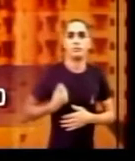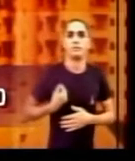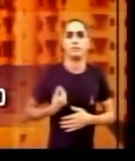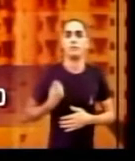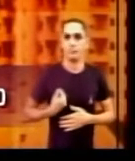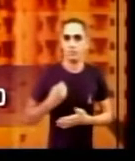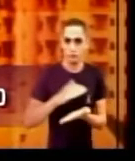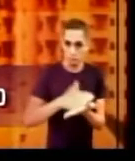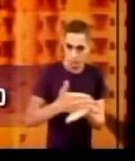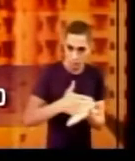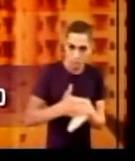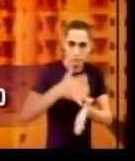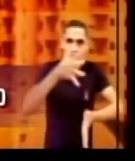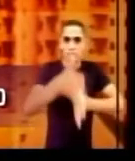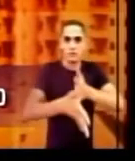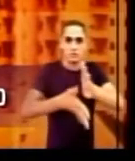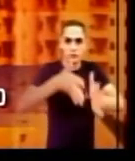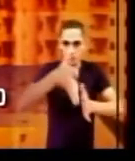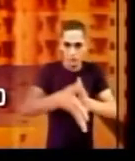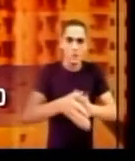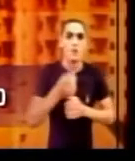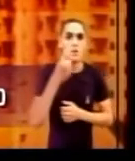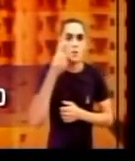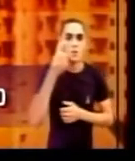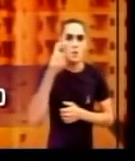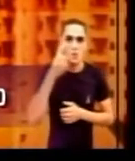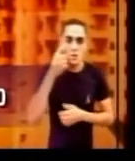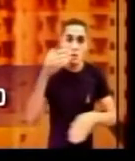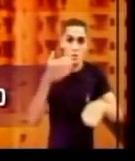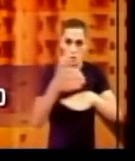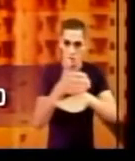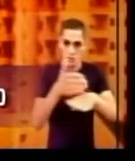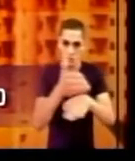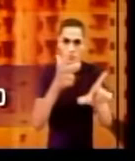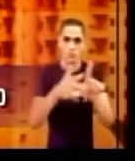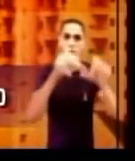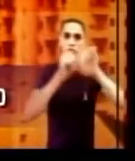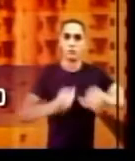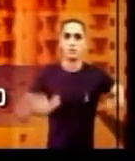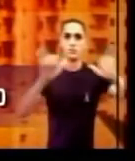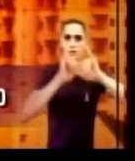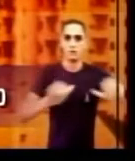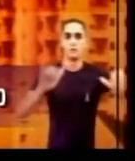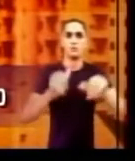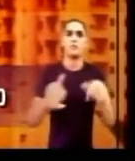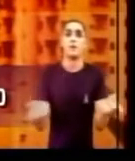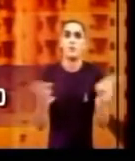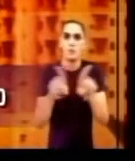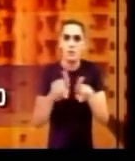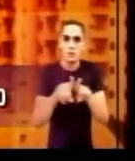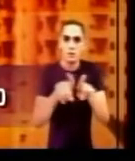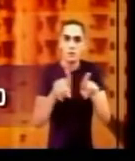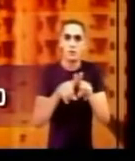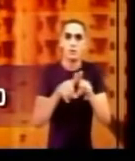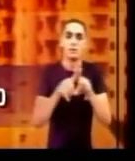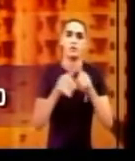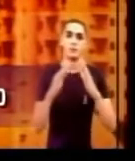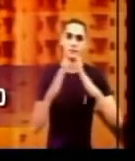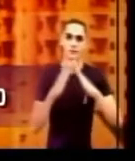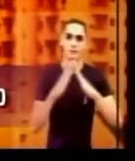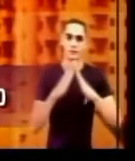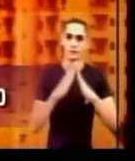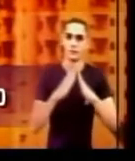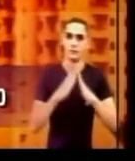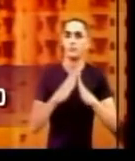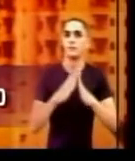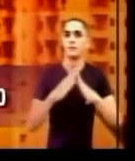do intérprete de Libras, Domingos Carvalho, que participa dessa transmissão por meio de uma parceria entre a